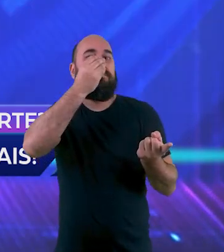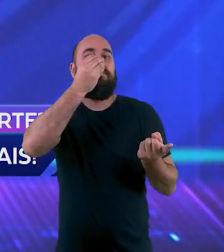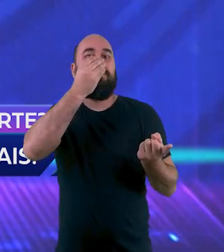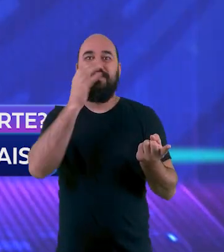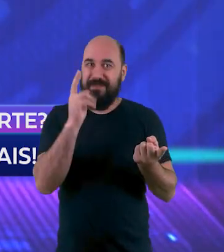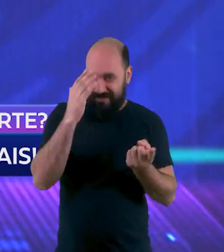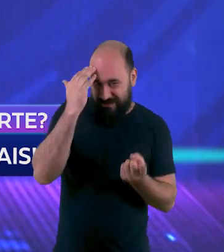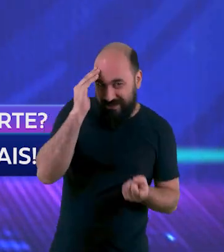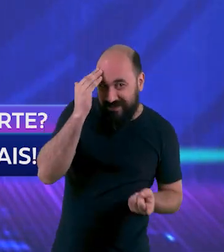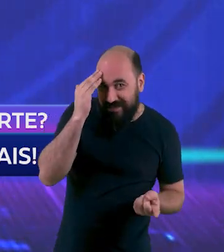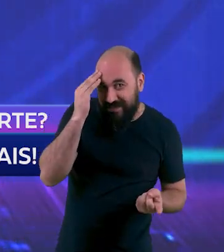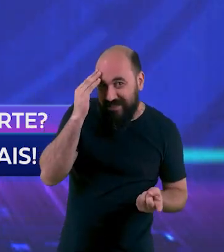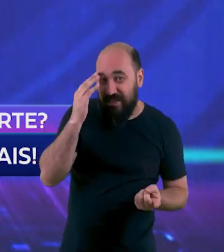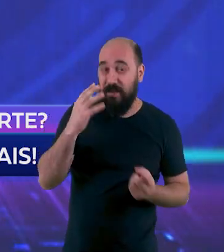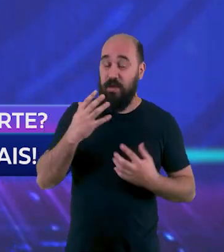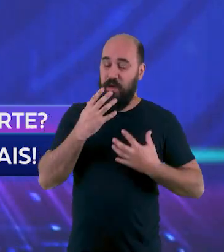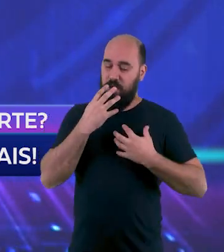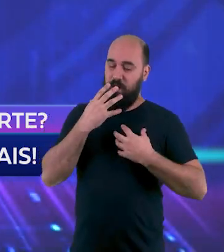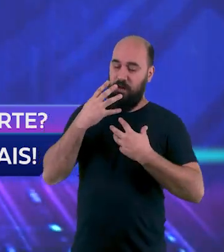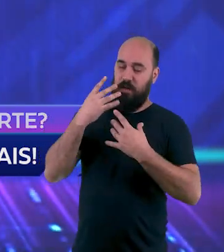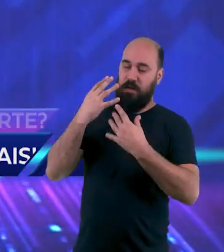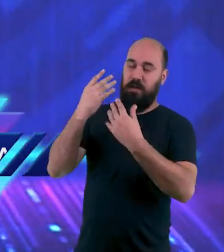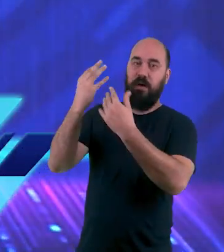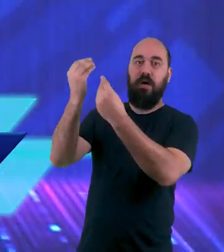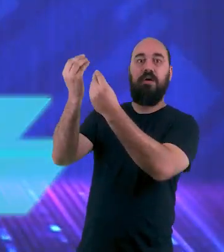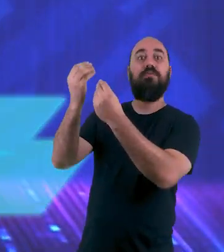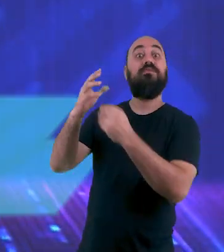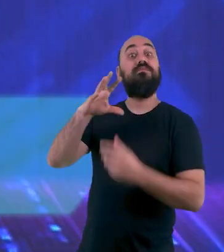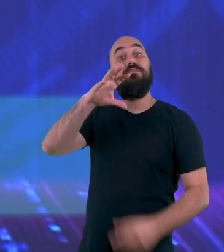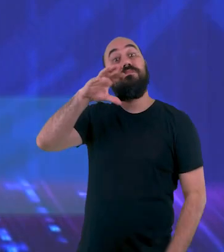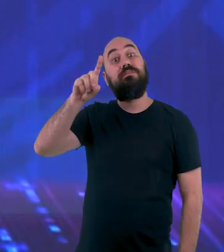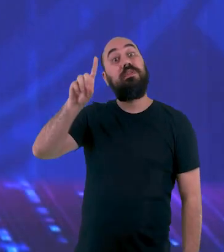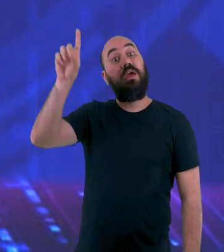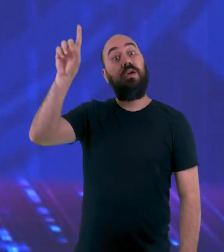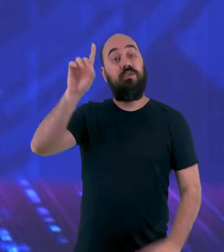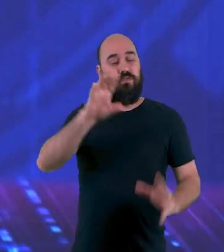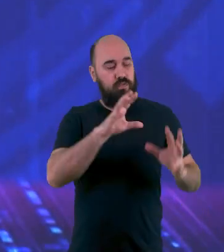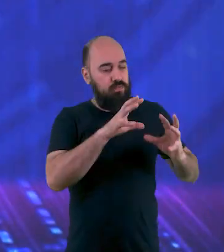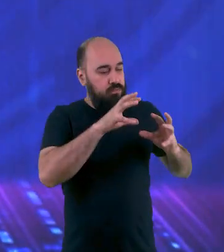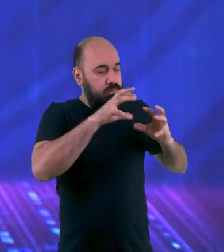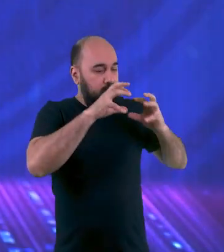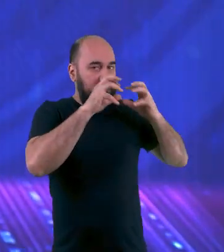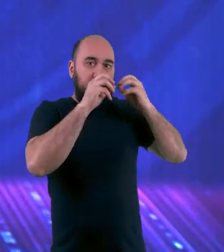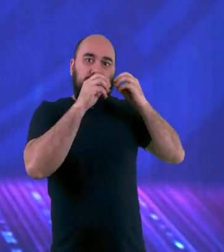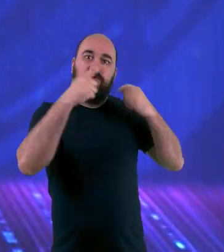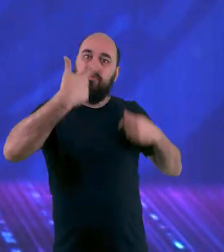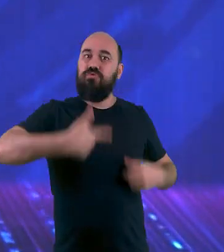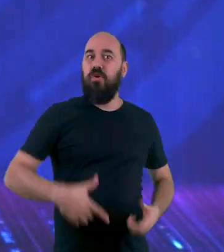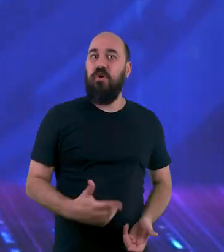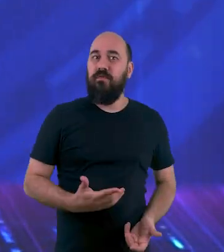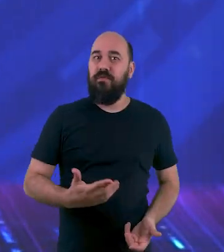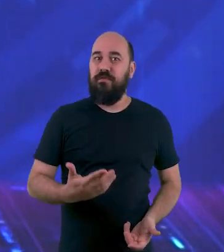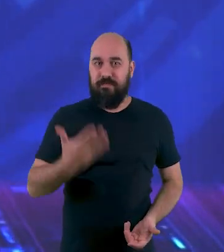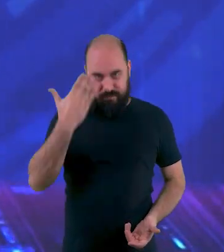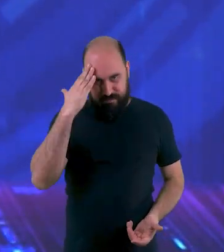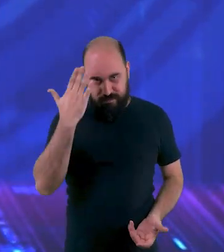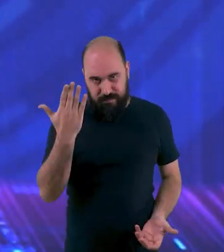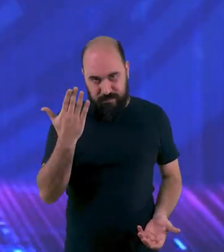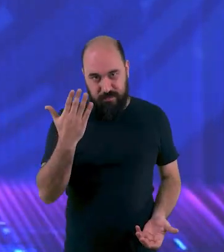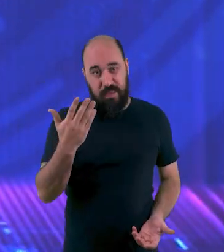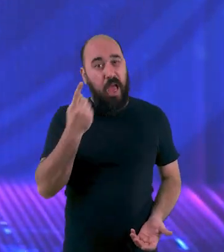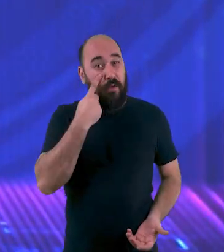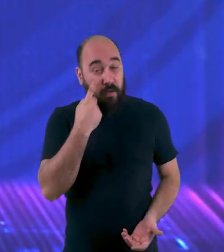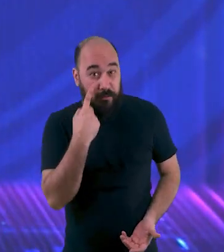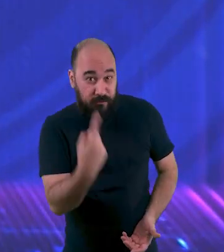a Deus. Nós, seres humanos pecadores, somos mortais. Quer ver isso? Vamos a Isaías.